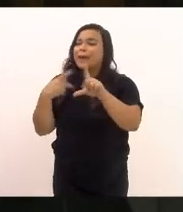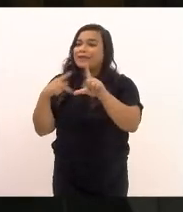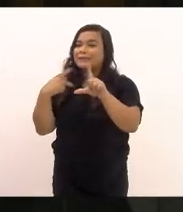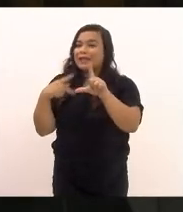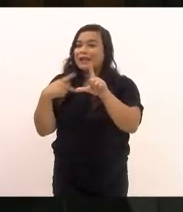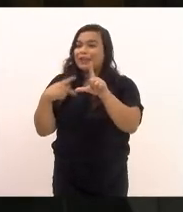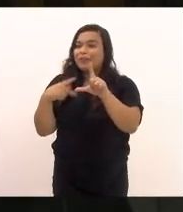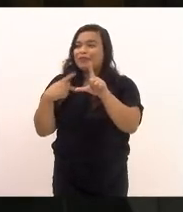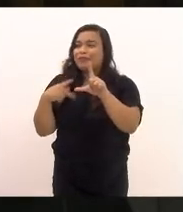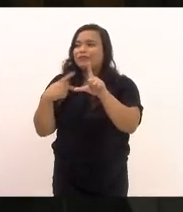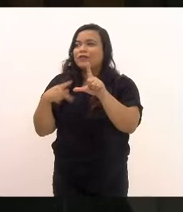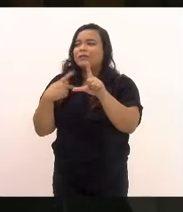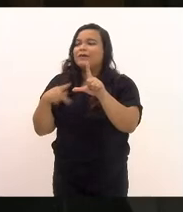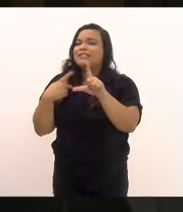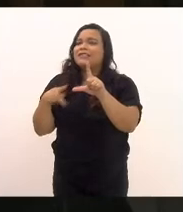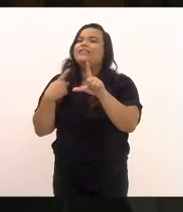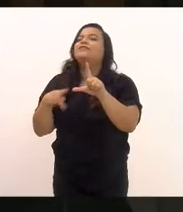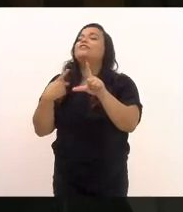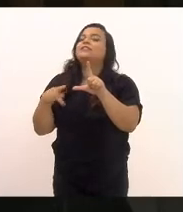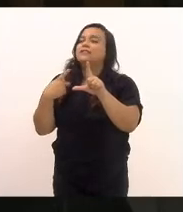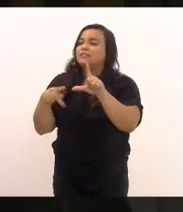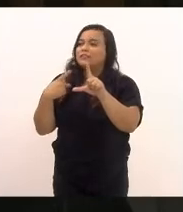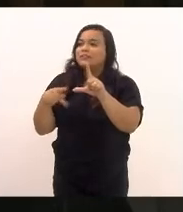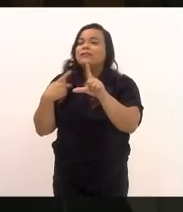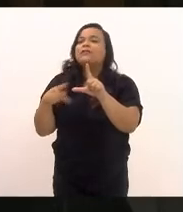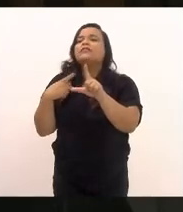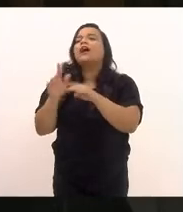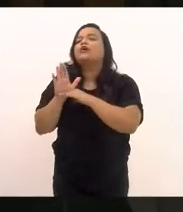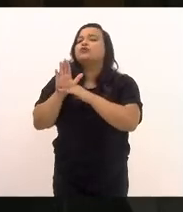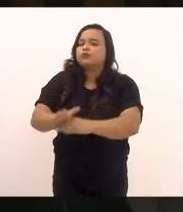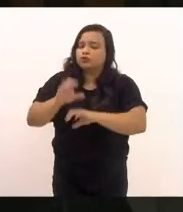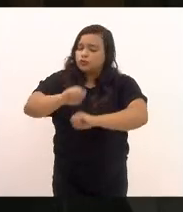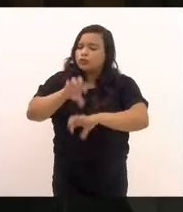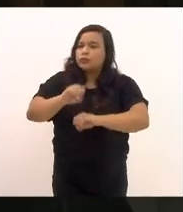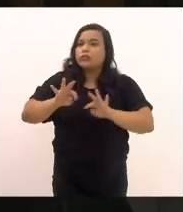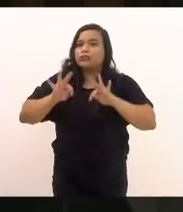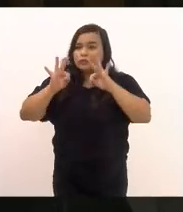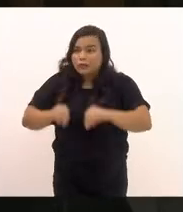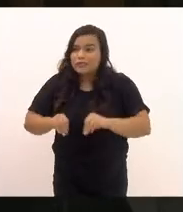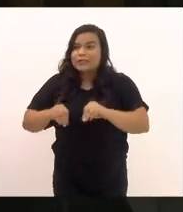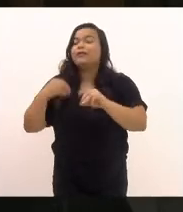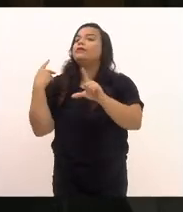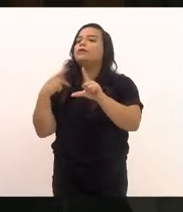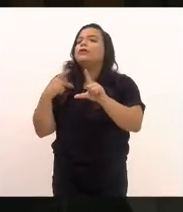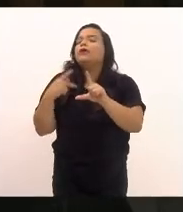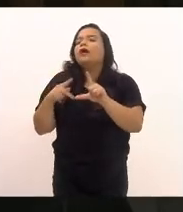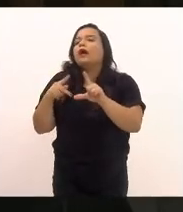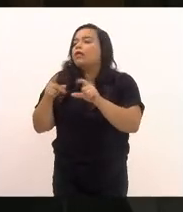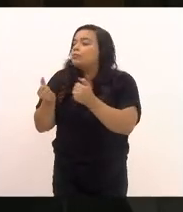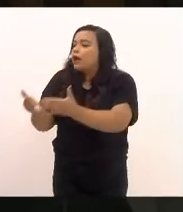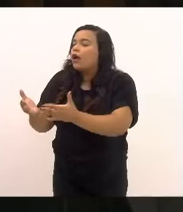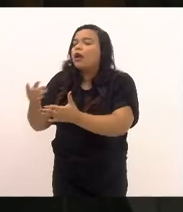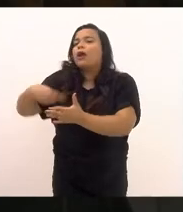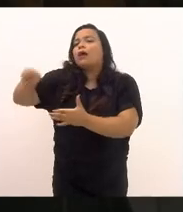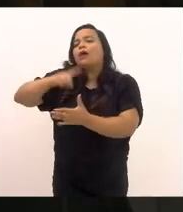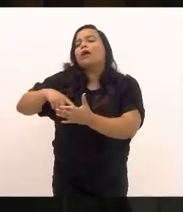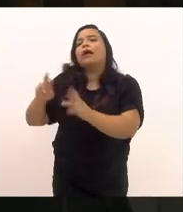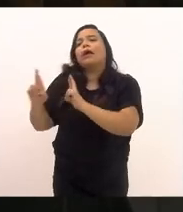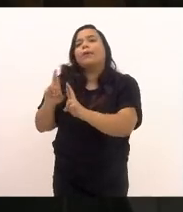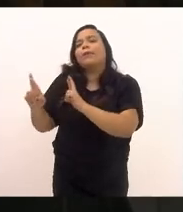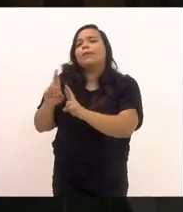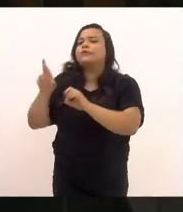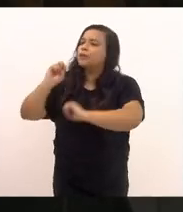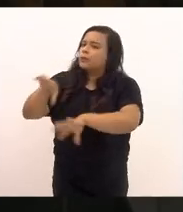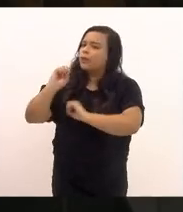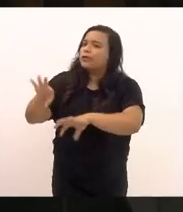cursam educação básica no estado do Rio de Janeiro, inclusive aqueles que cursam a educação